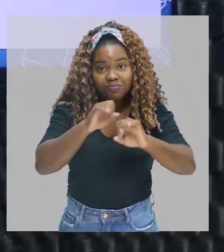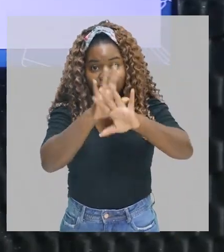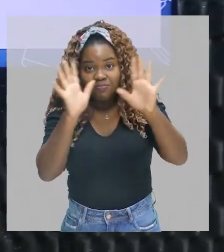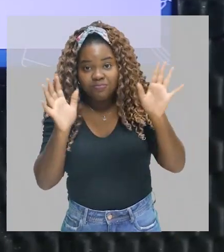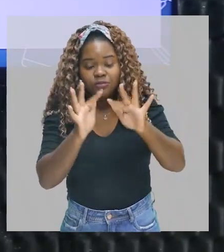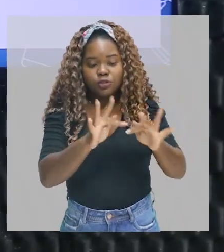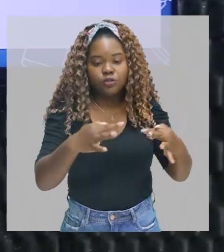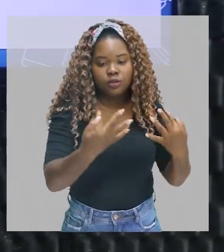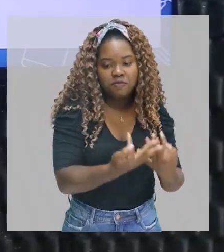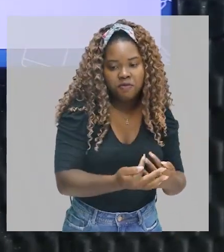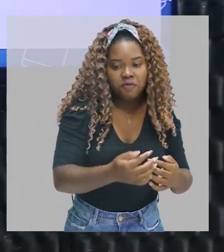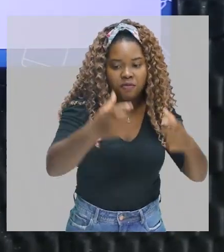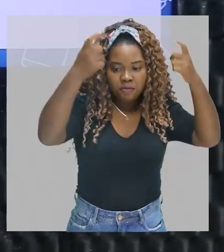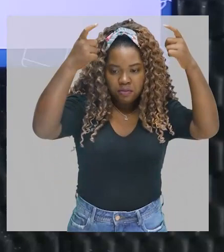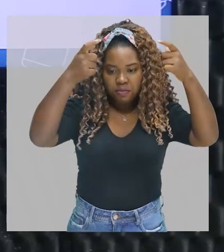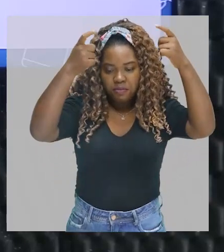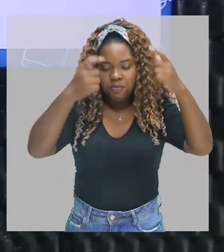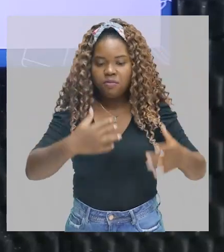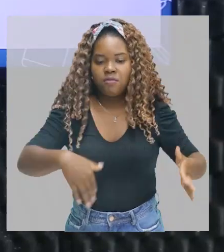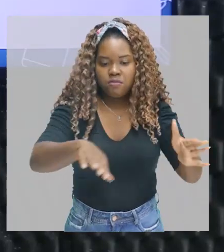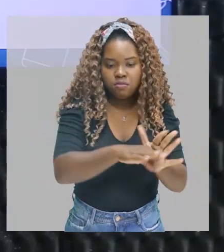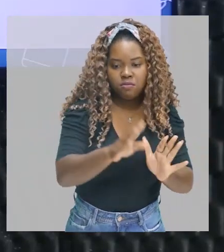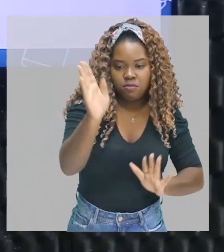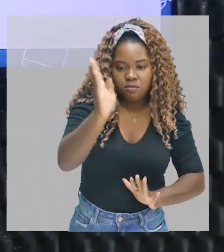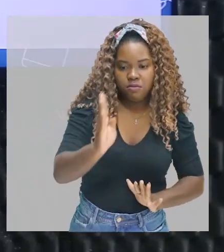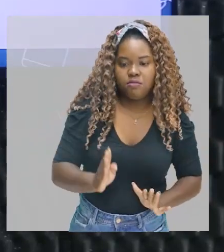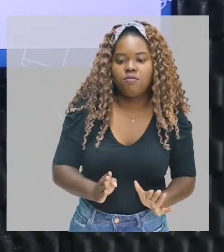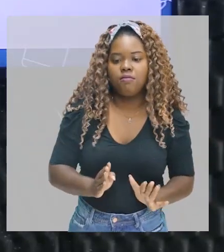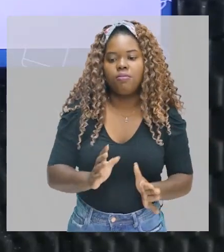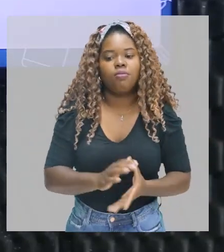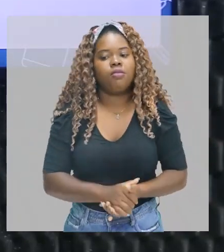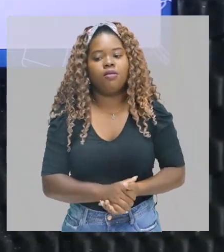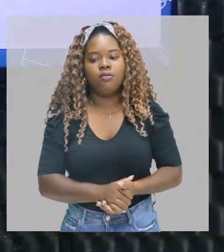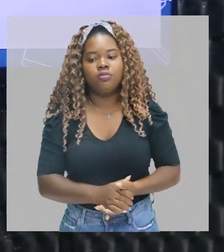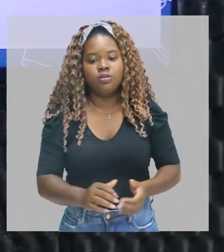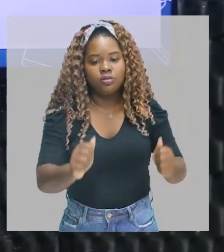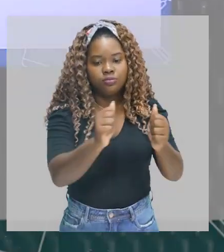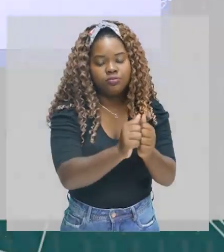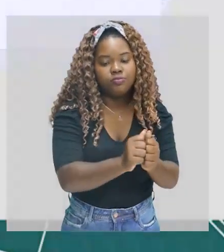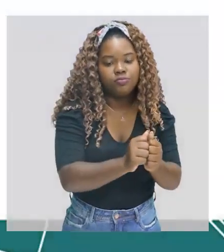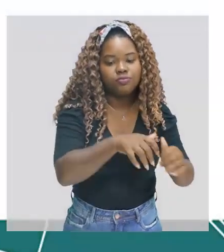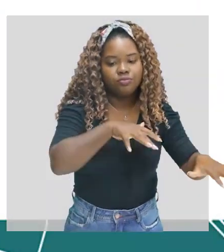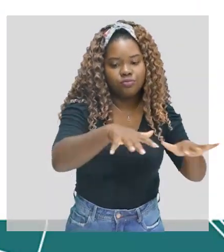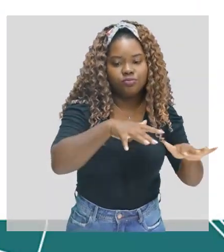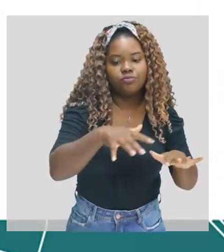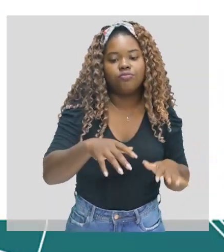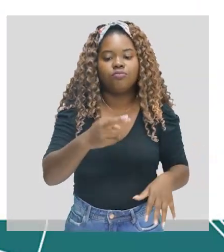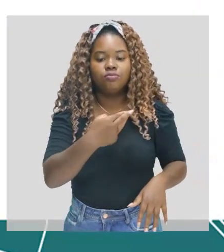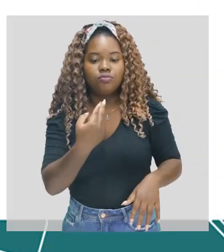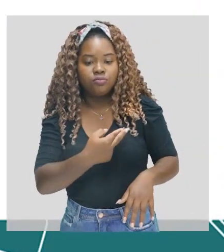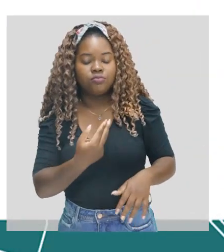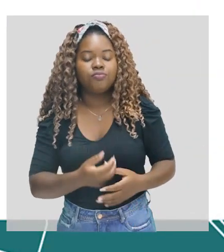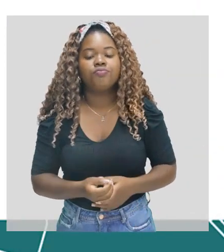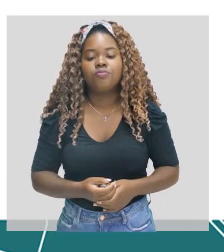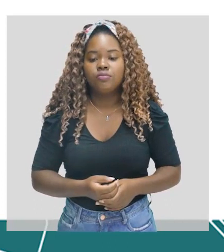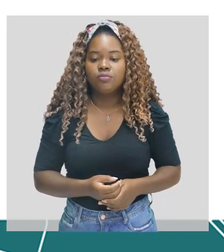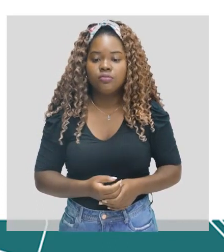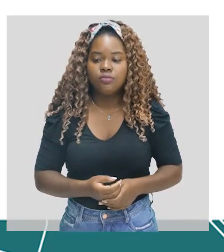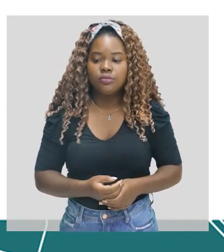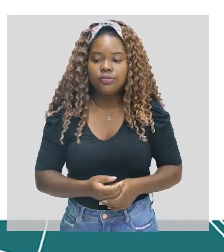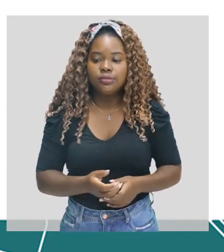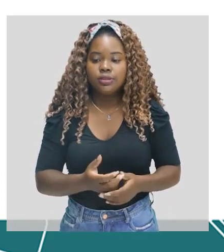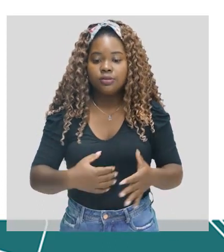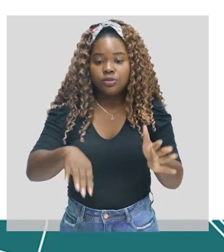quando a família real chega para o Brasil, coincide com o movimento romântico, tá? A vinda do rei e